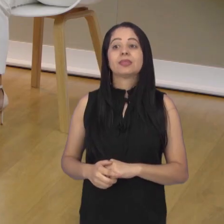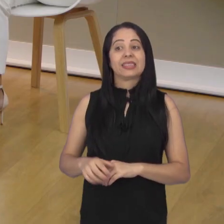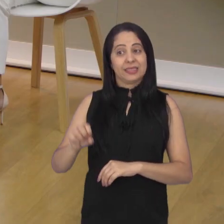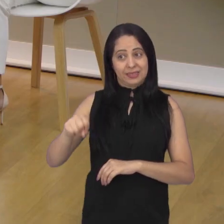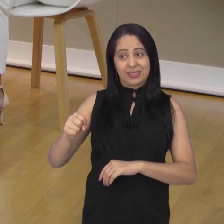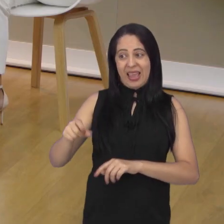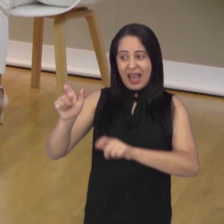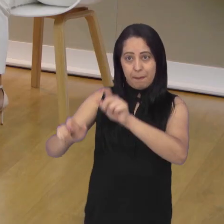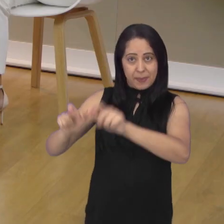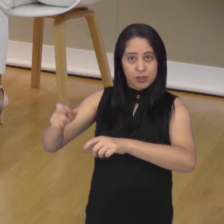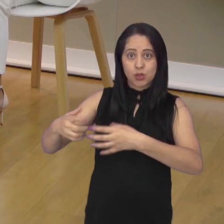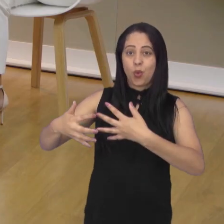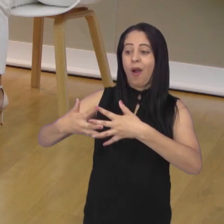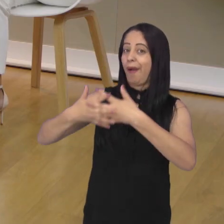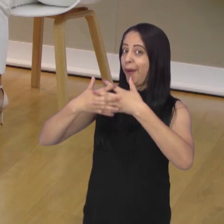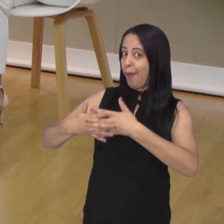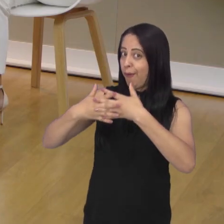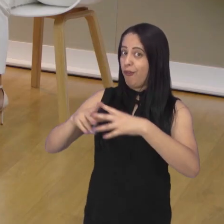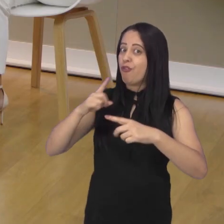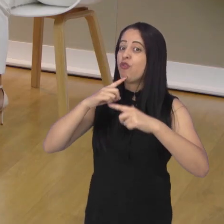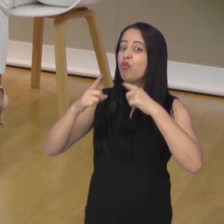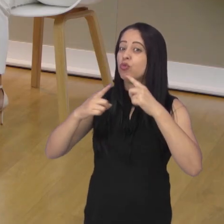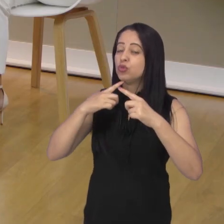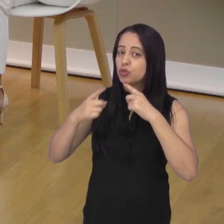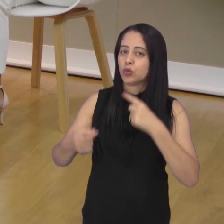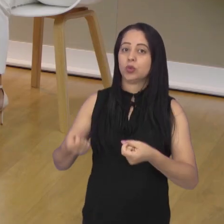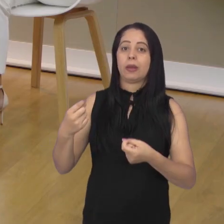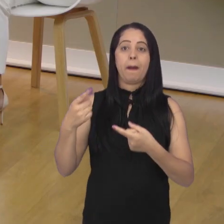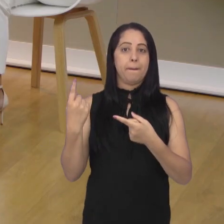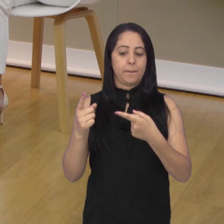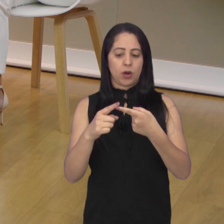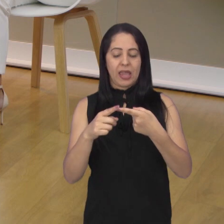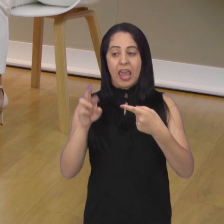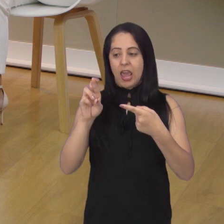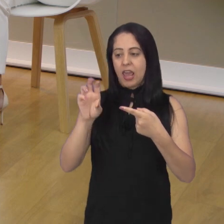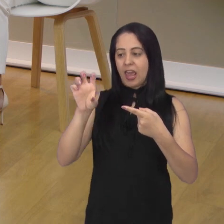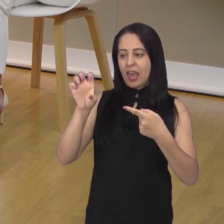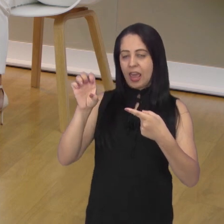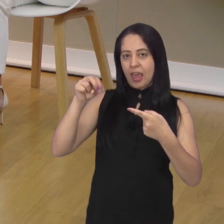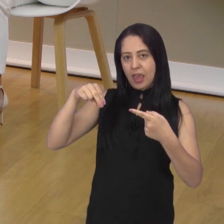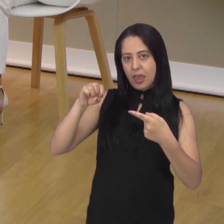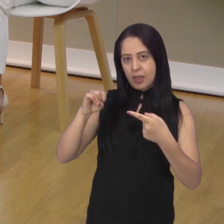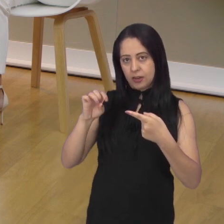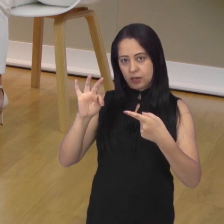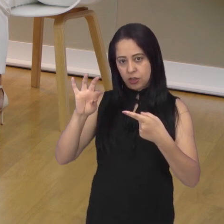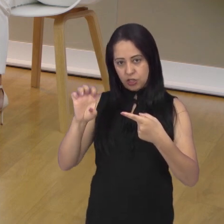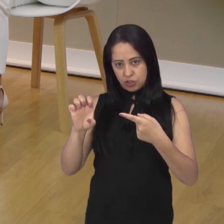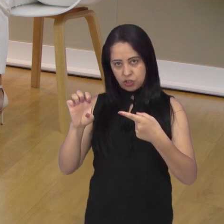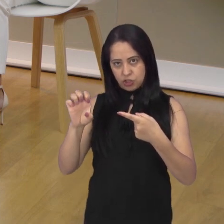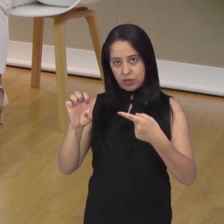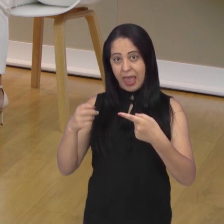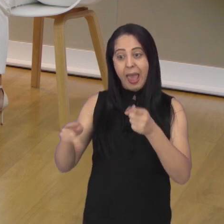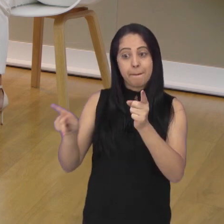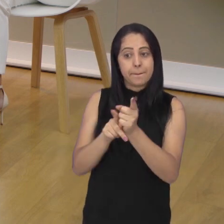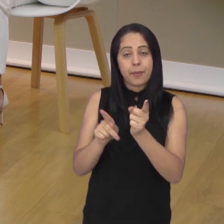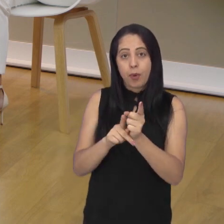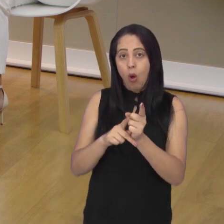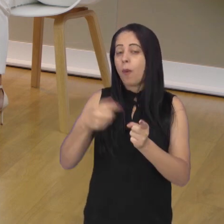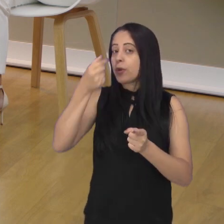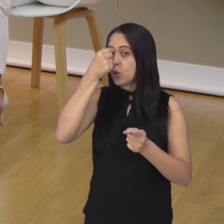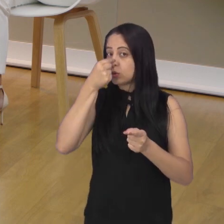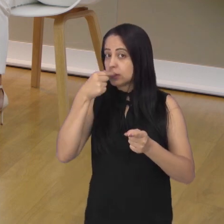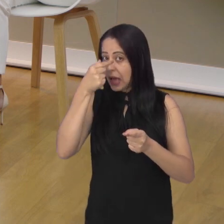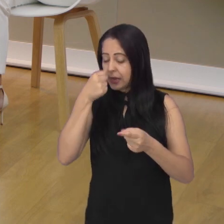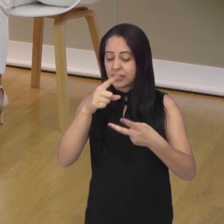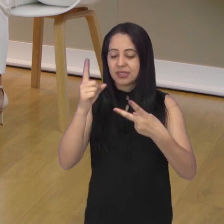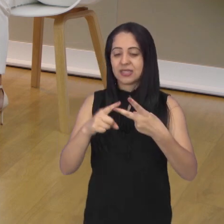Os pacientes confundem, né? E há muita confusão da rinite e a sinusite. Sim. Então a rinite é a inflamação da mucosa do nariz. E a